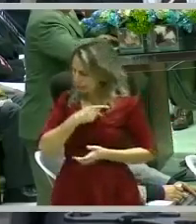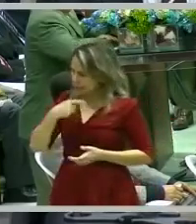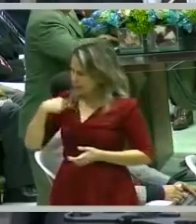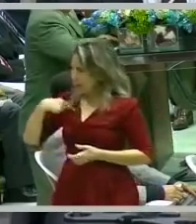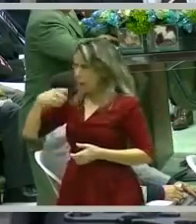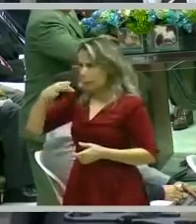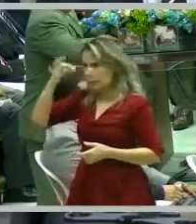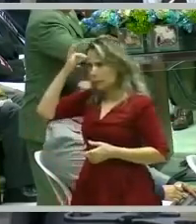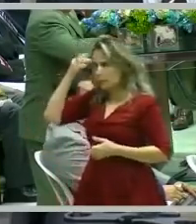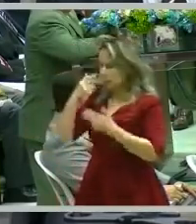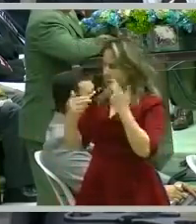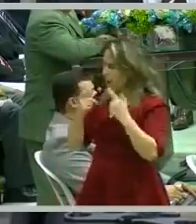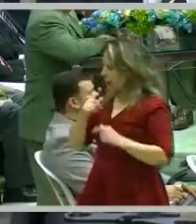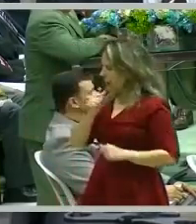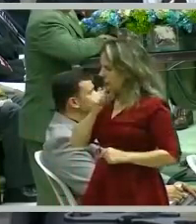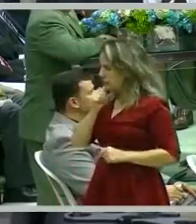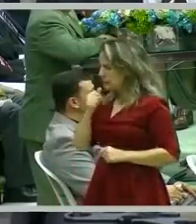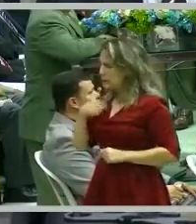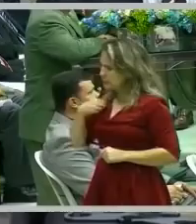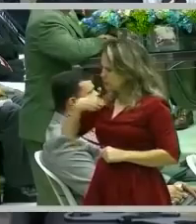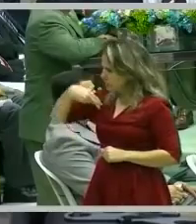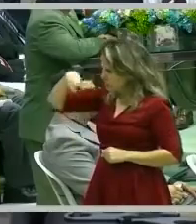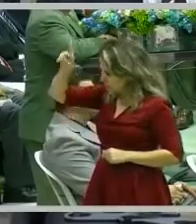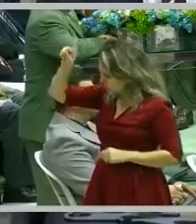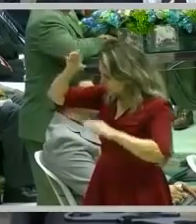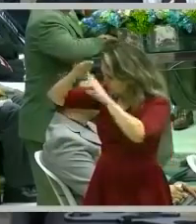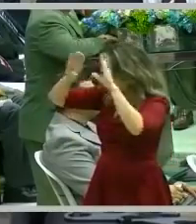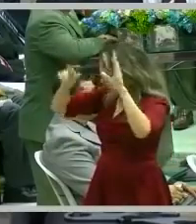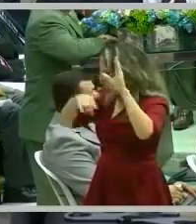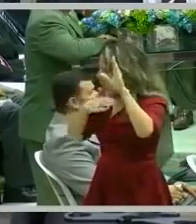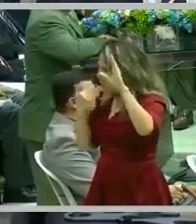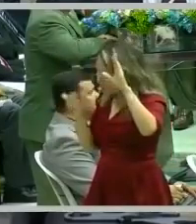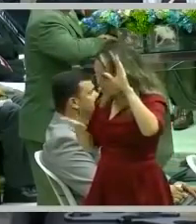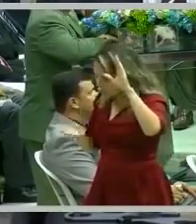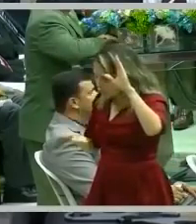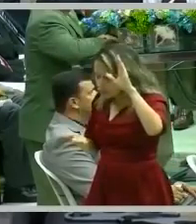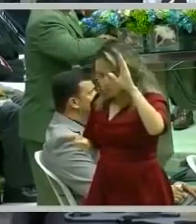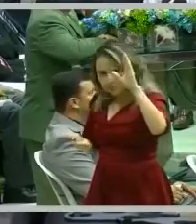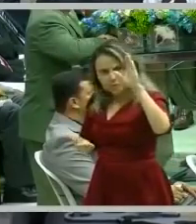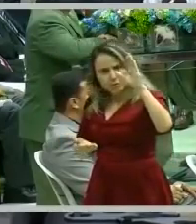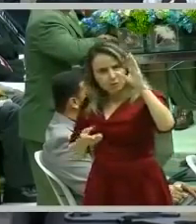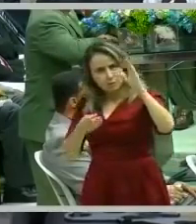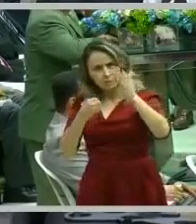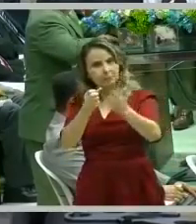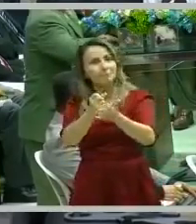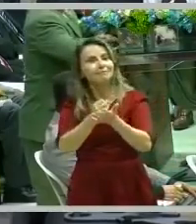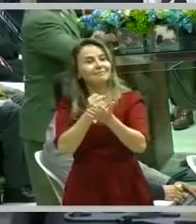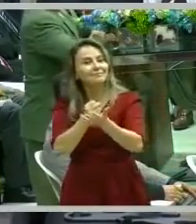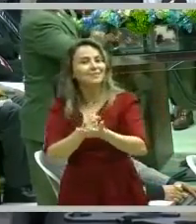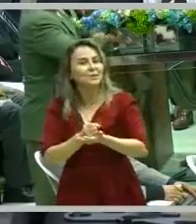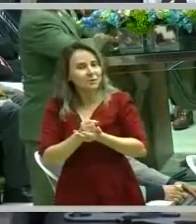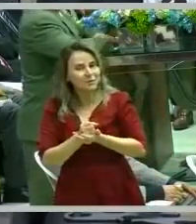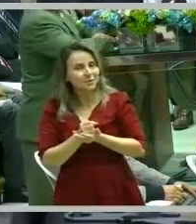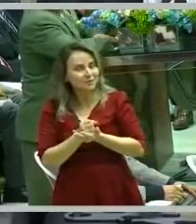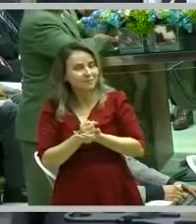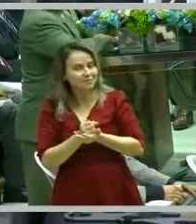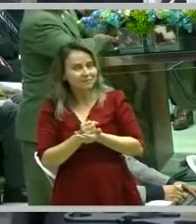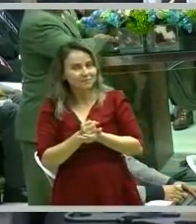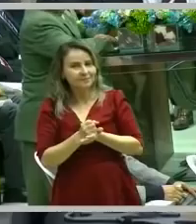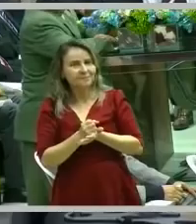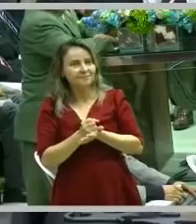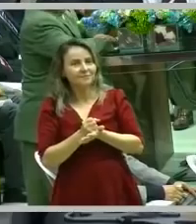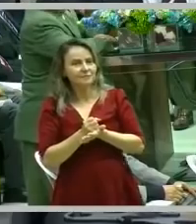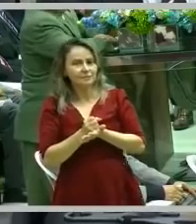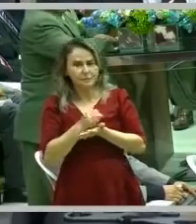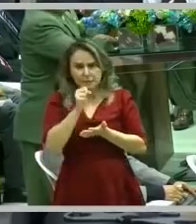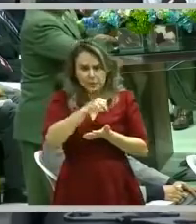Espírito Santo. Se eu morrer hoje, vou para o céu? O que lhes parece? Me ajude a compreender a teologia bíblica.